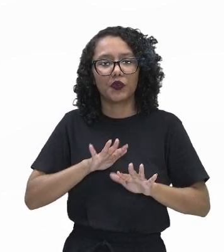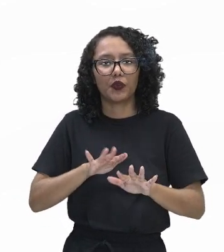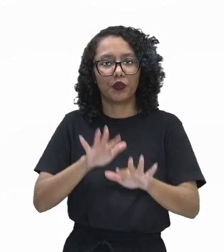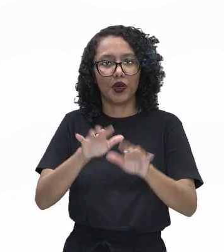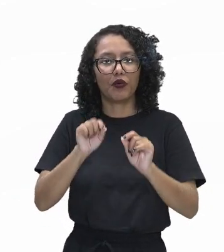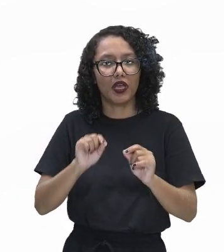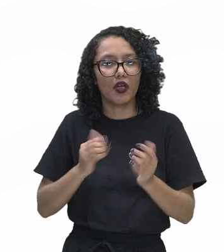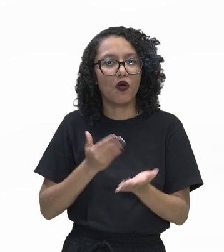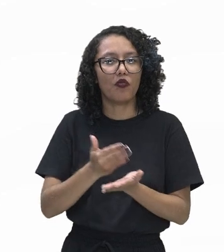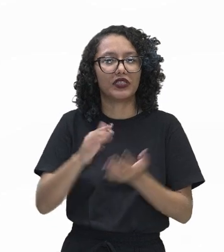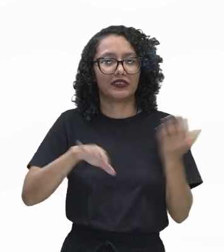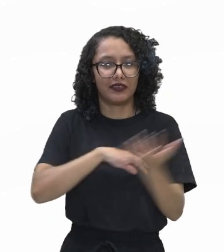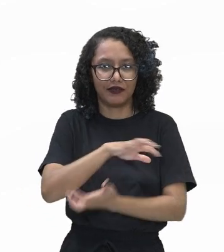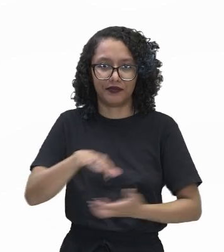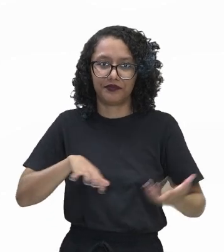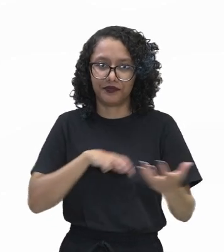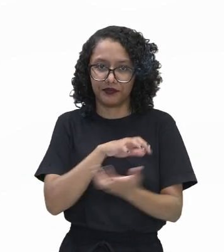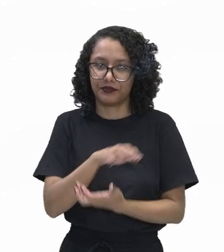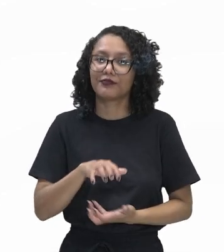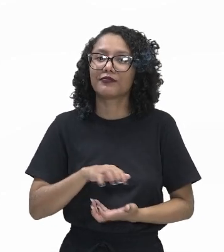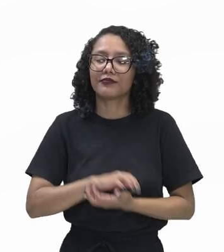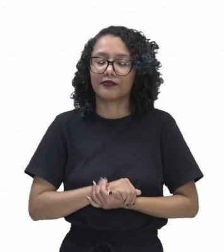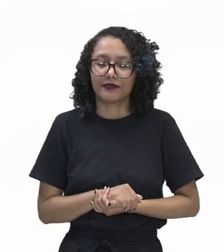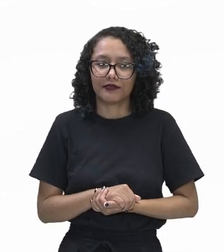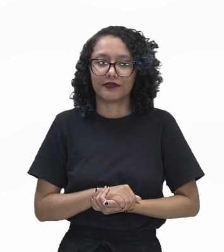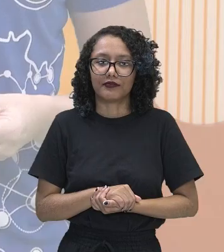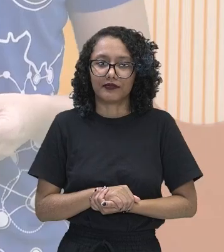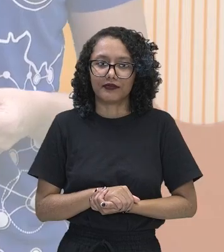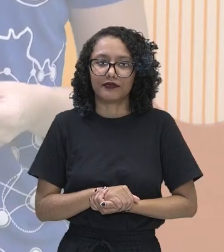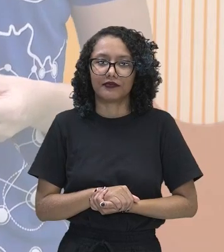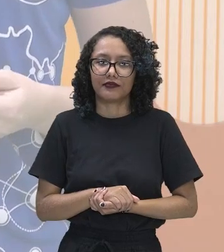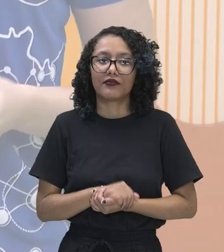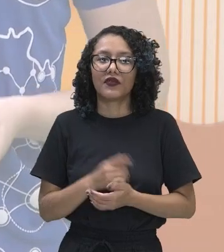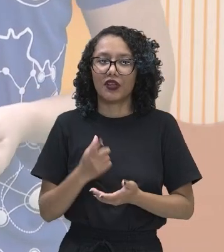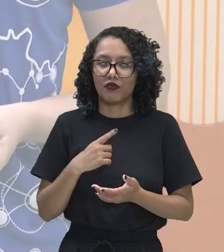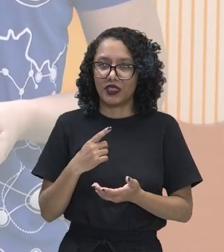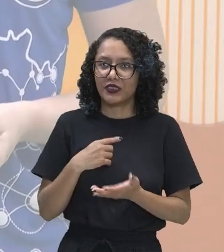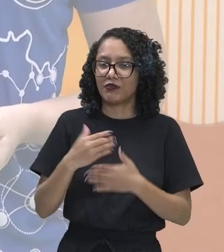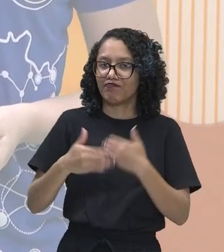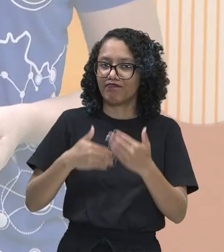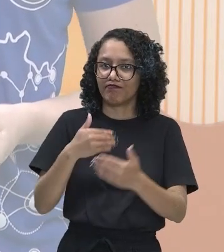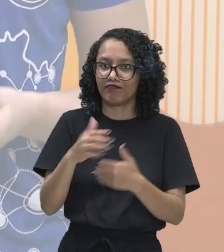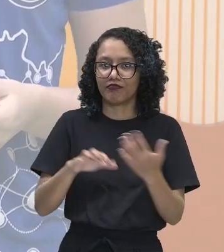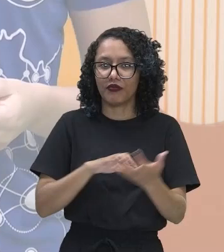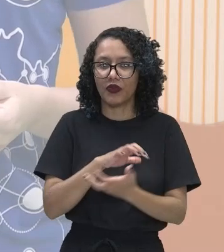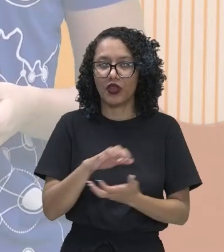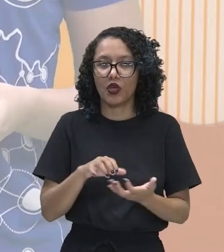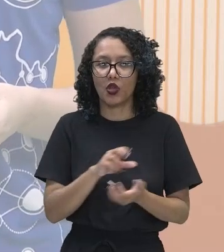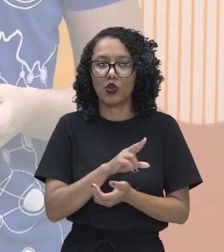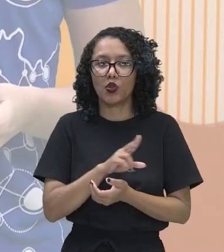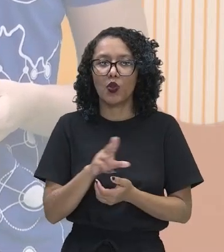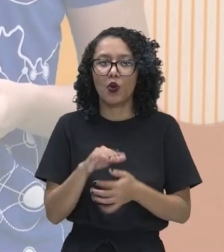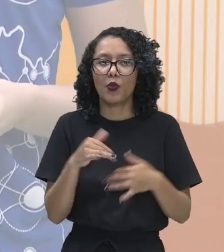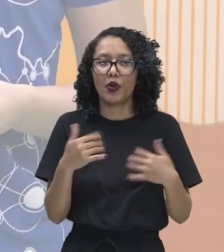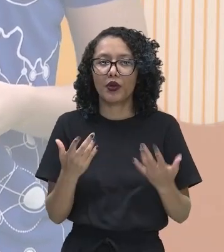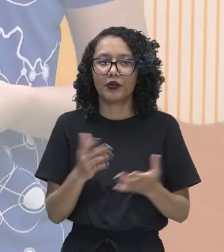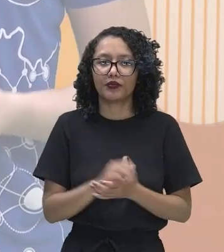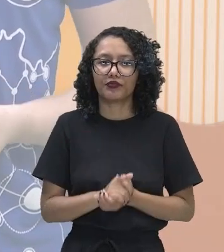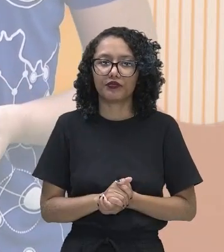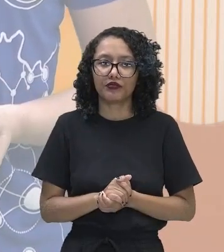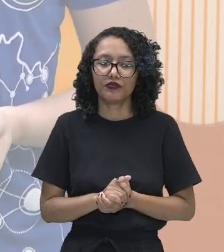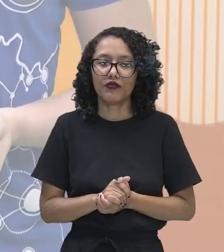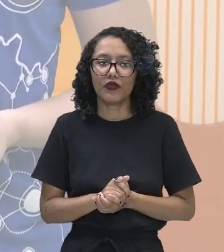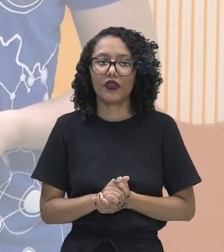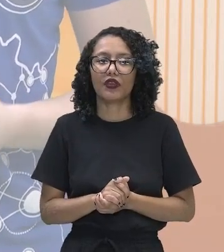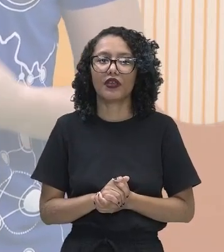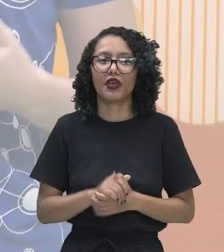revolução. Então a gente vai ter o processo revolucionário, que a gente vai ficar conhecido como a Revolução de